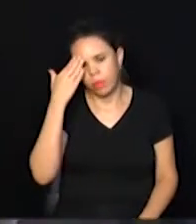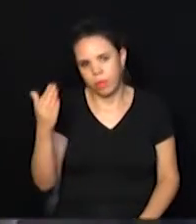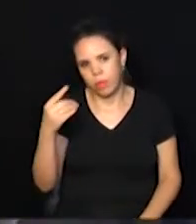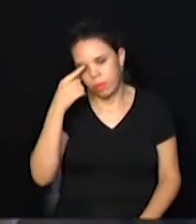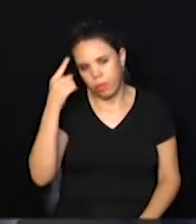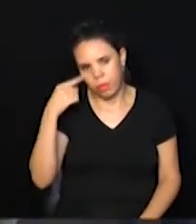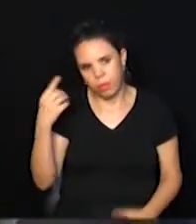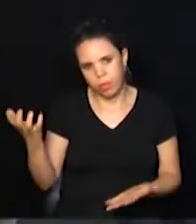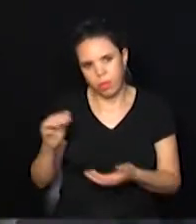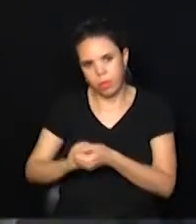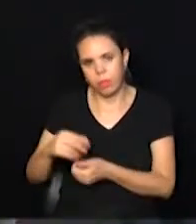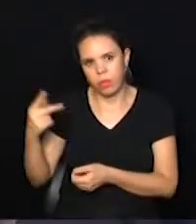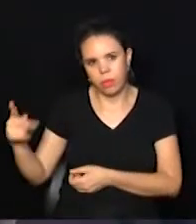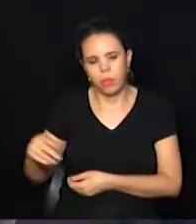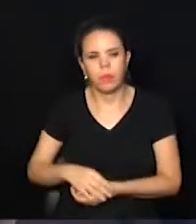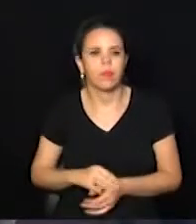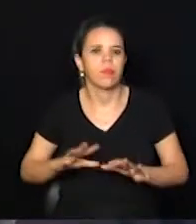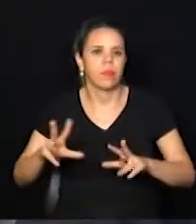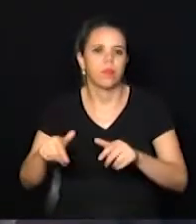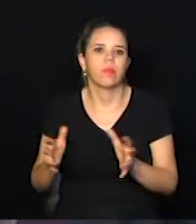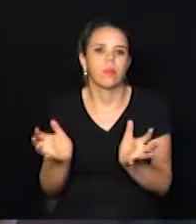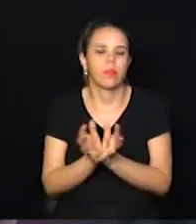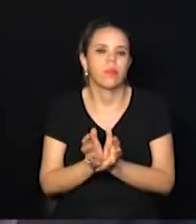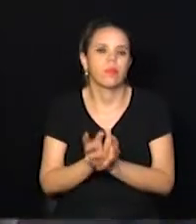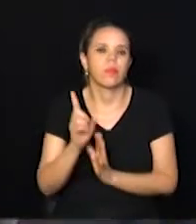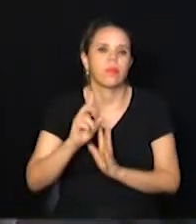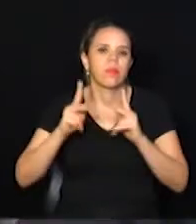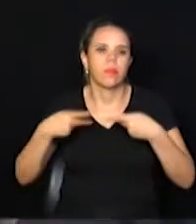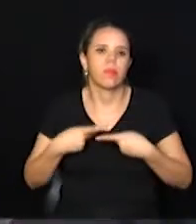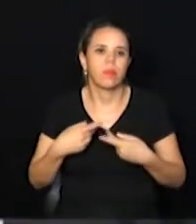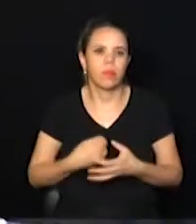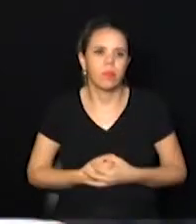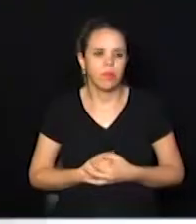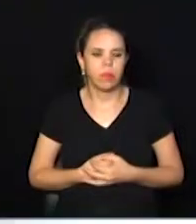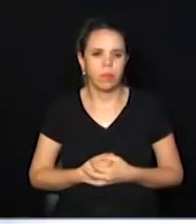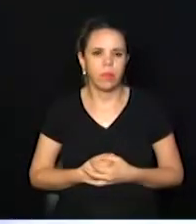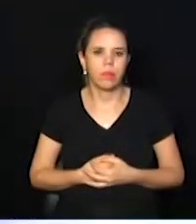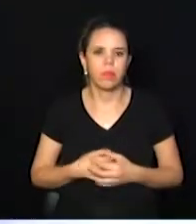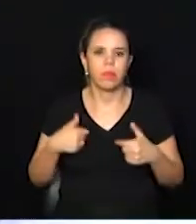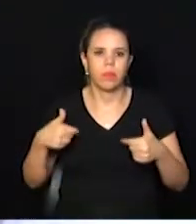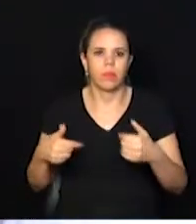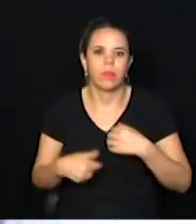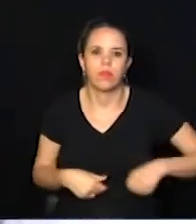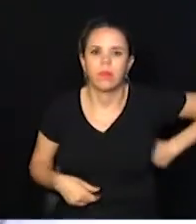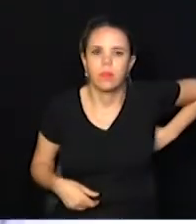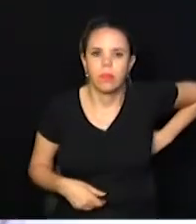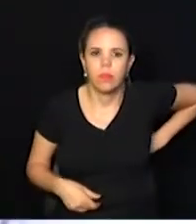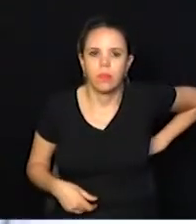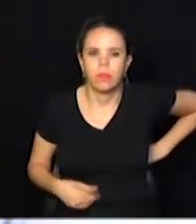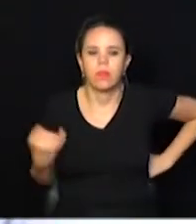Paola. Quero cumprimentá-la e toda a Comissão de Direitos Humanos por essa iniciativa